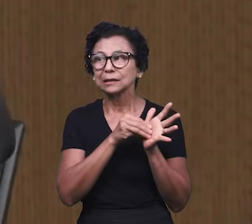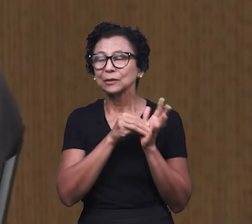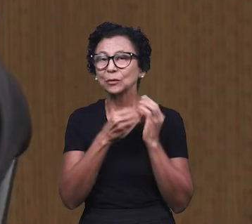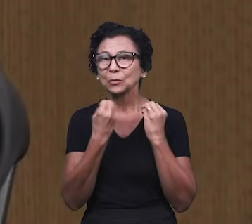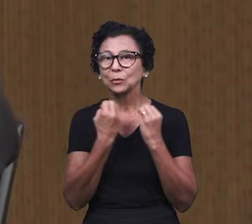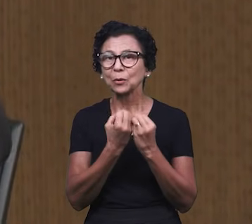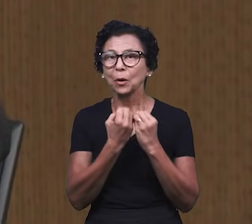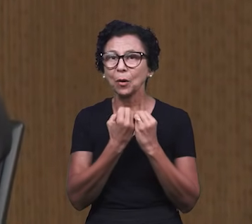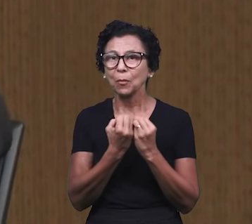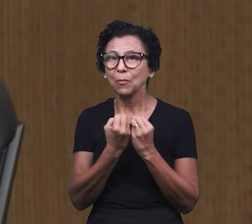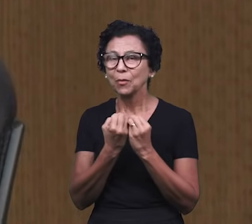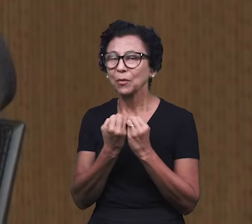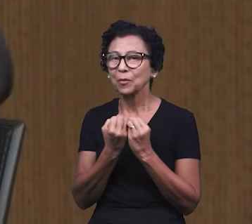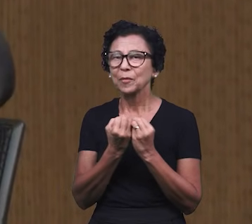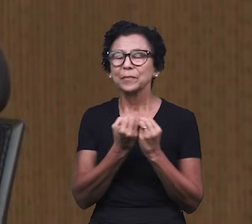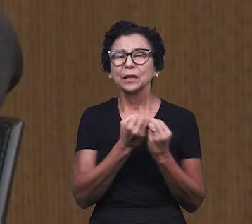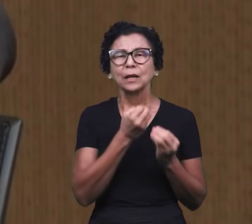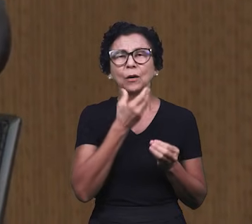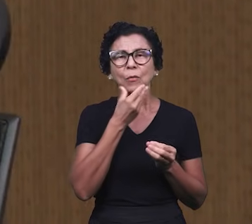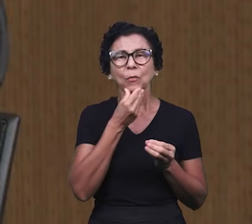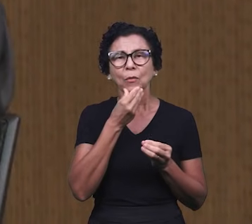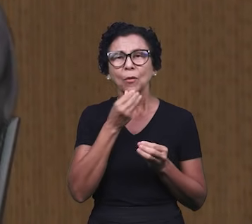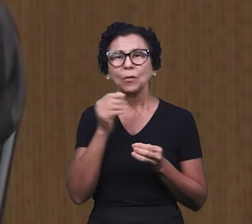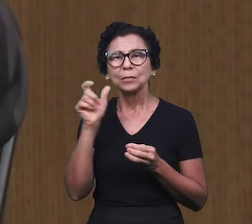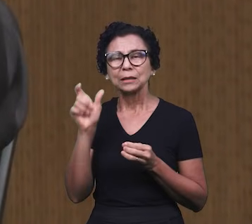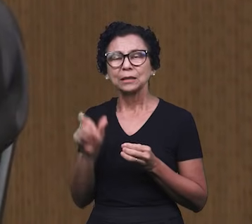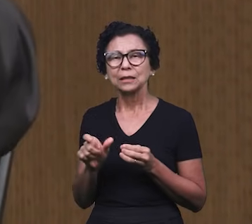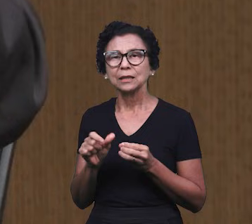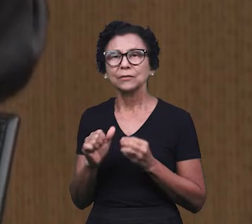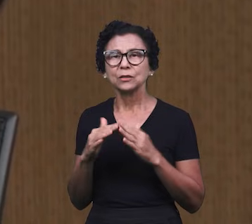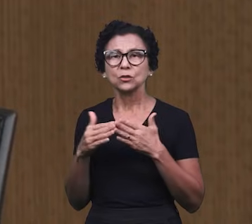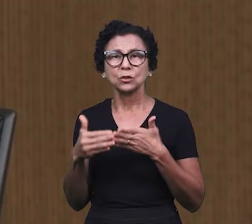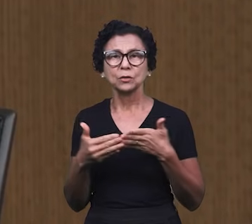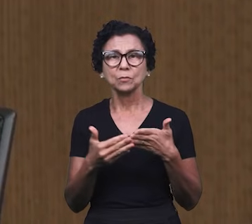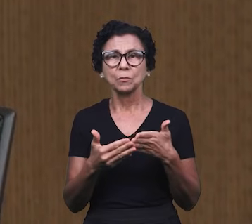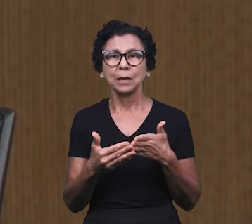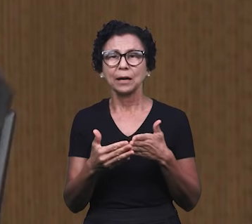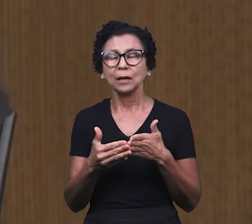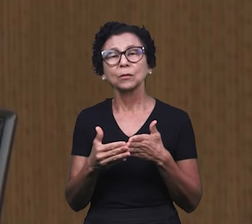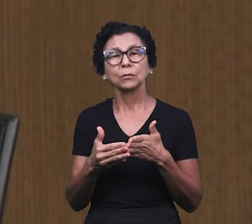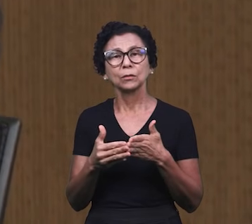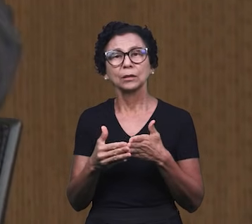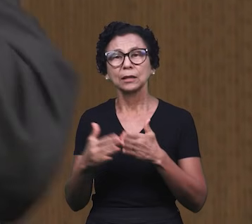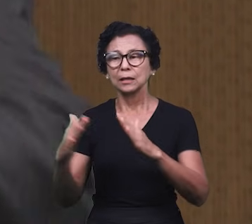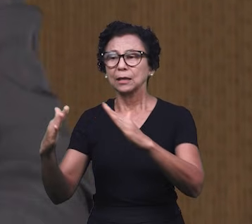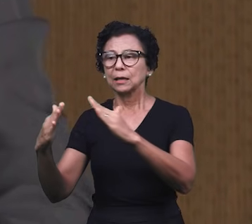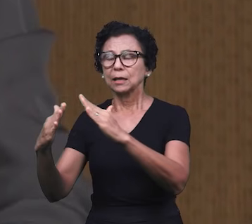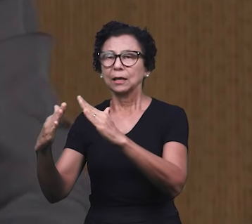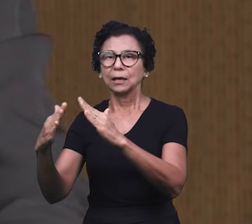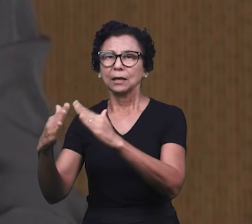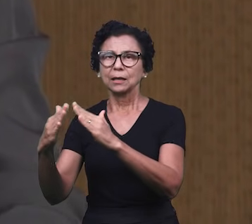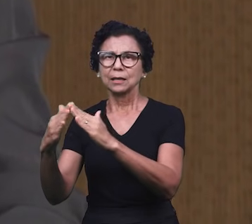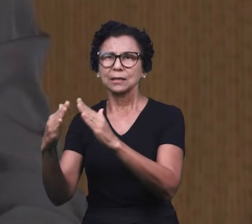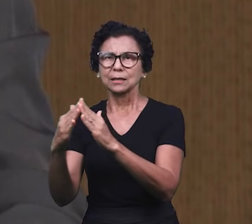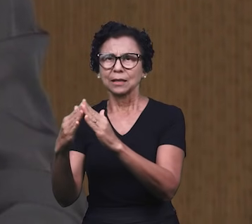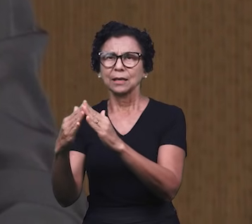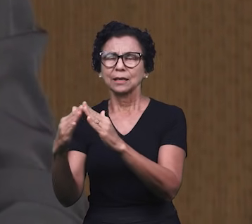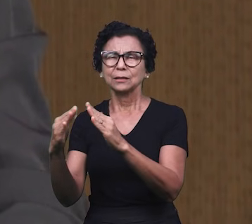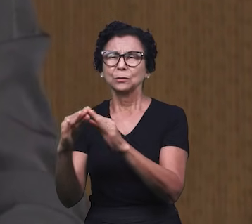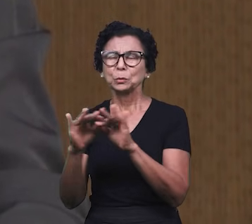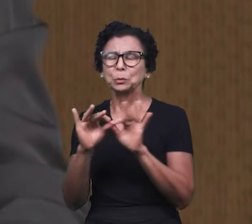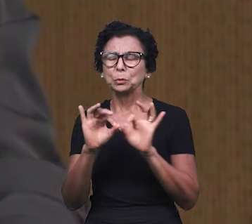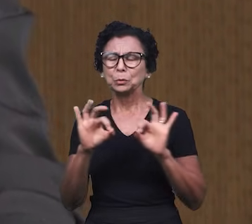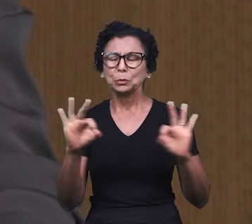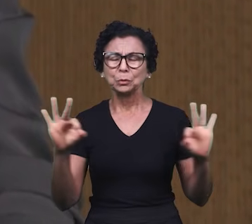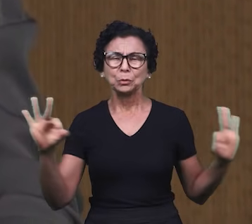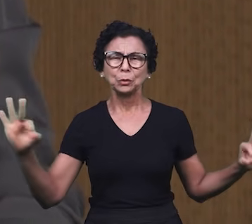de barco até aquele lugar, eu não me lembro a distância da casa dele, que é lá no meio, num lugar bem isolado. Ele